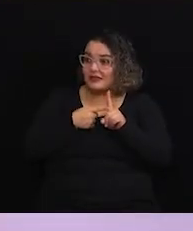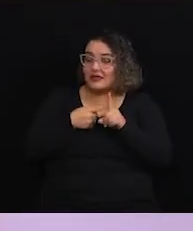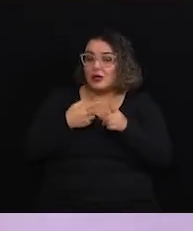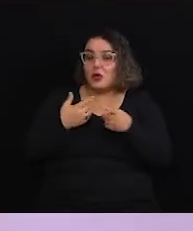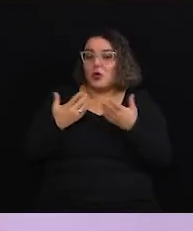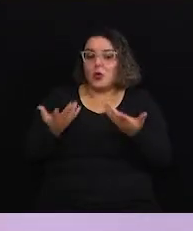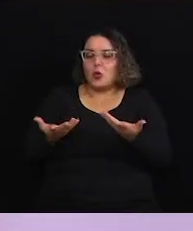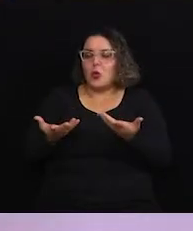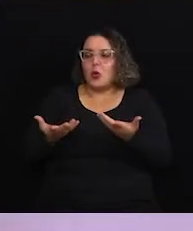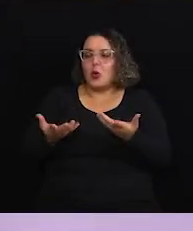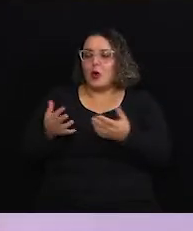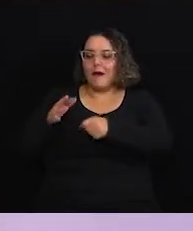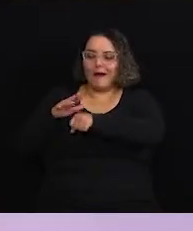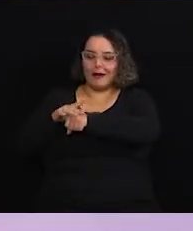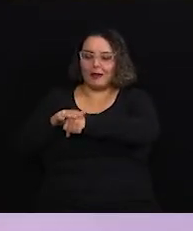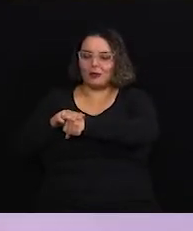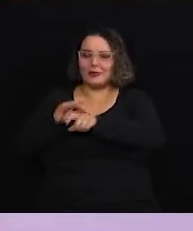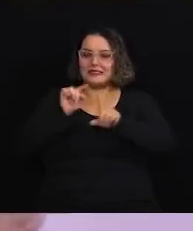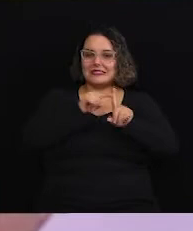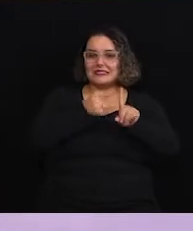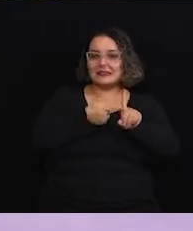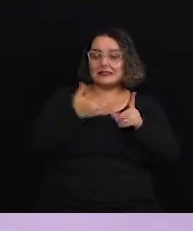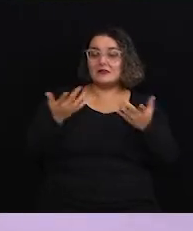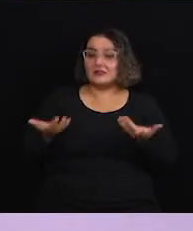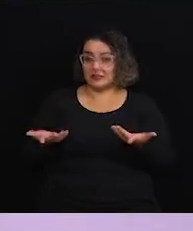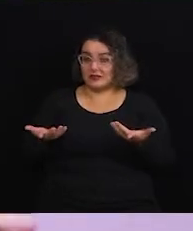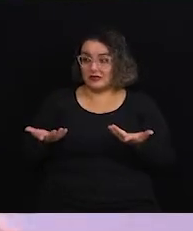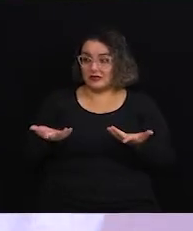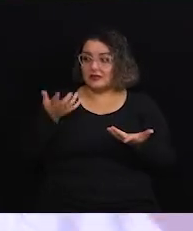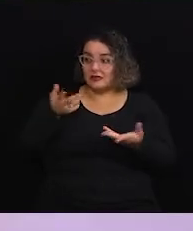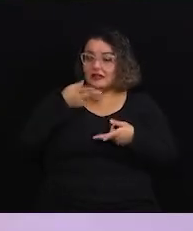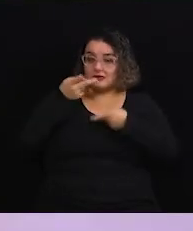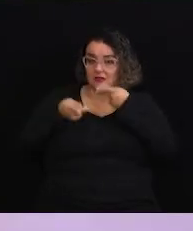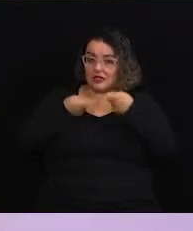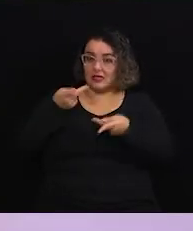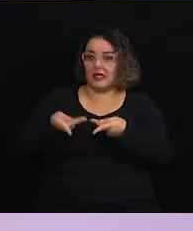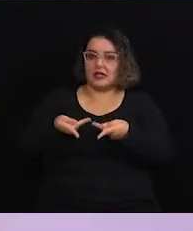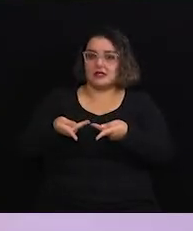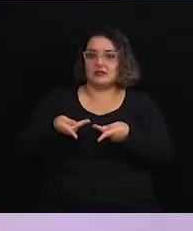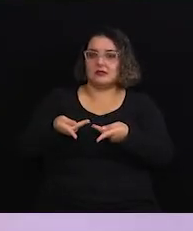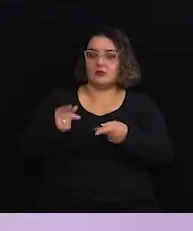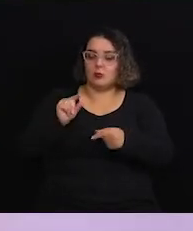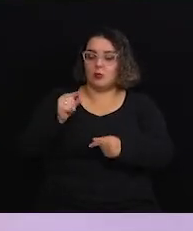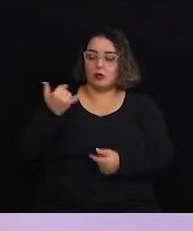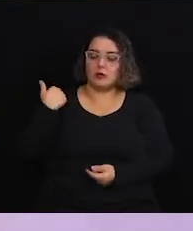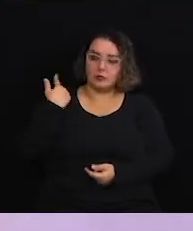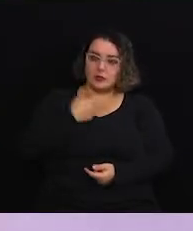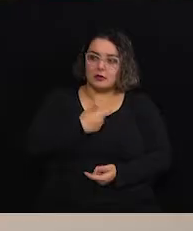que é a relação endometriose e gravidez? Doutora, eu queria que a senhora falasse um pouquinho para a gente.